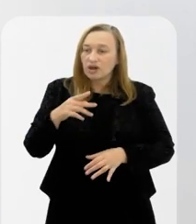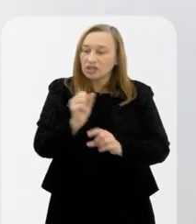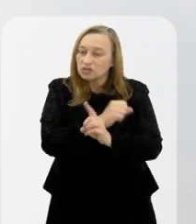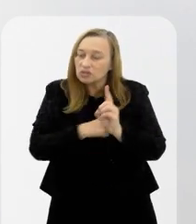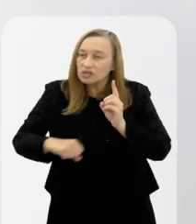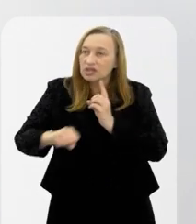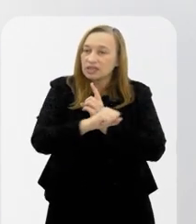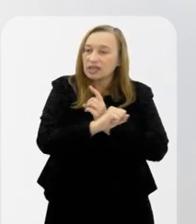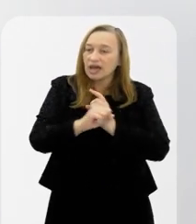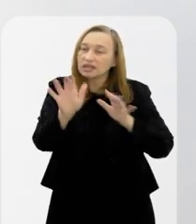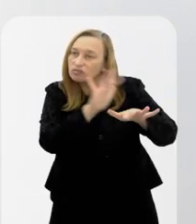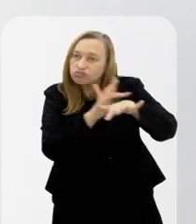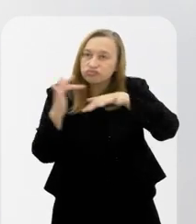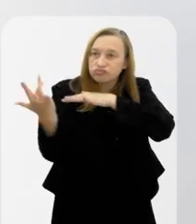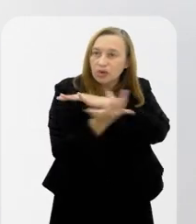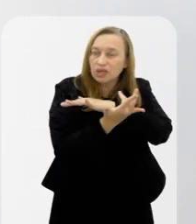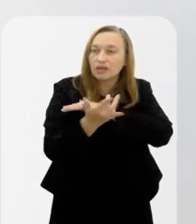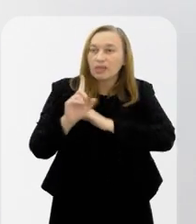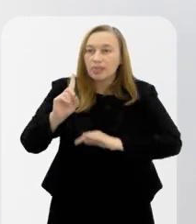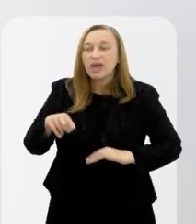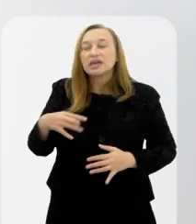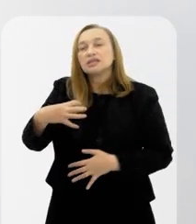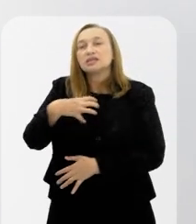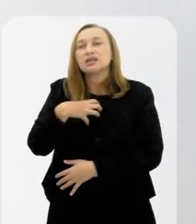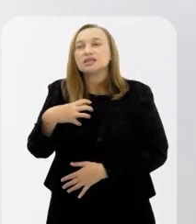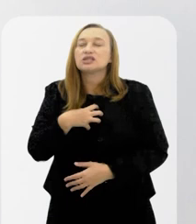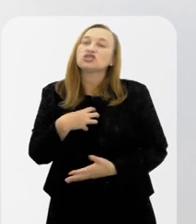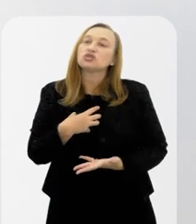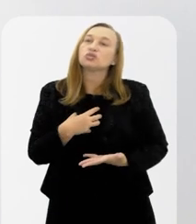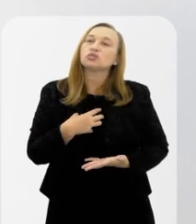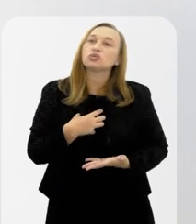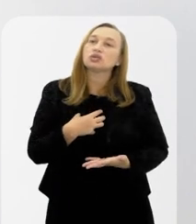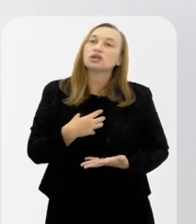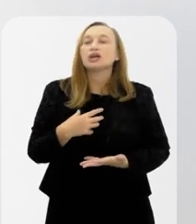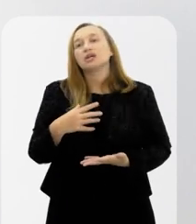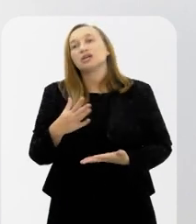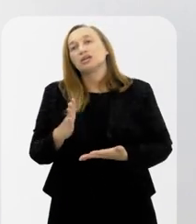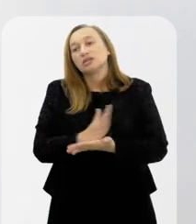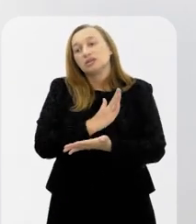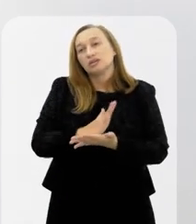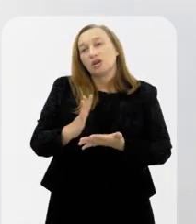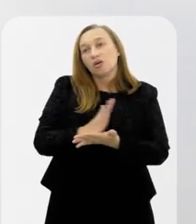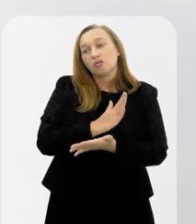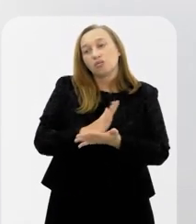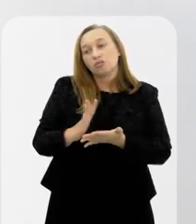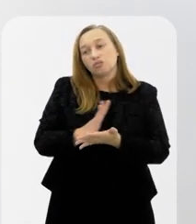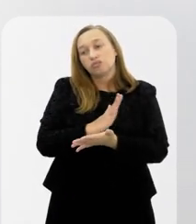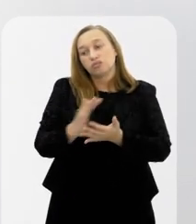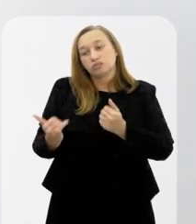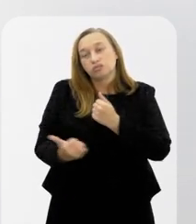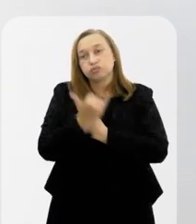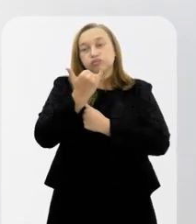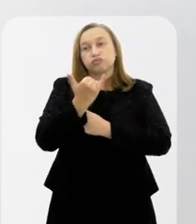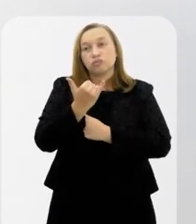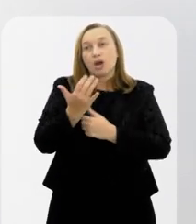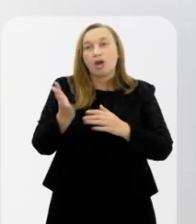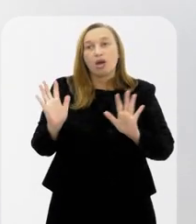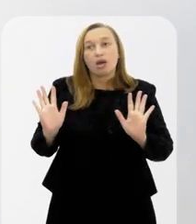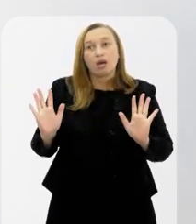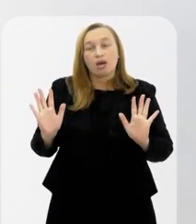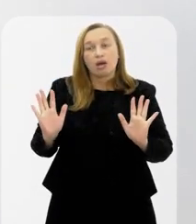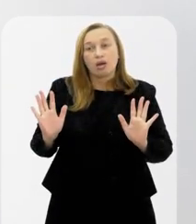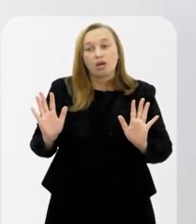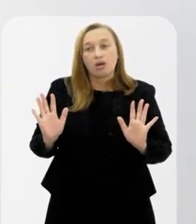rede né hoje nós vivemos em rede e nesse sentido Existem algumas cadas eh que o fornecedor